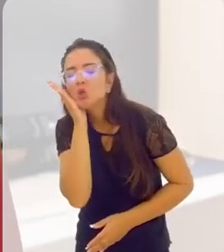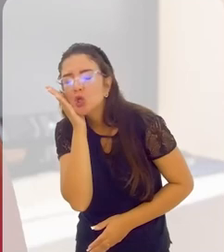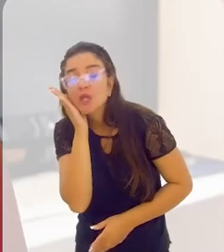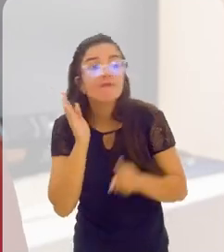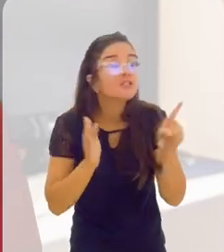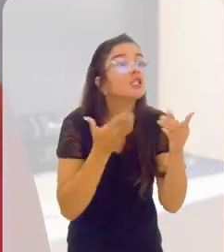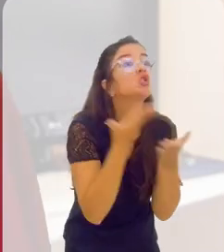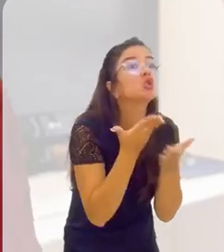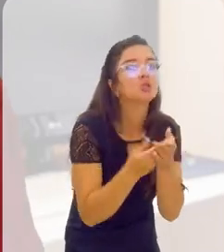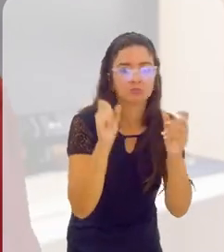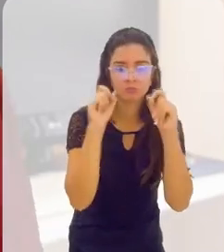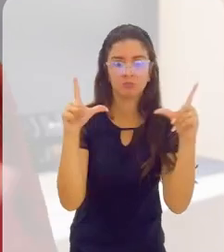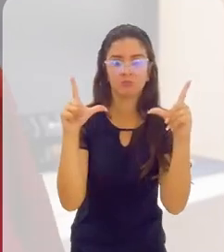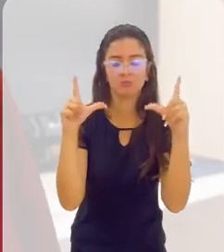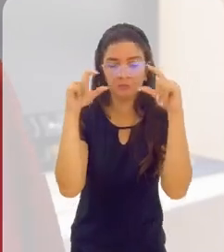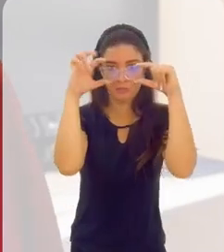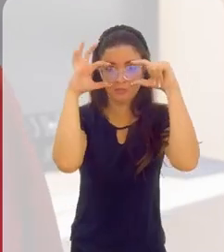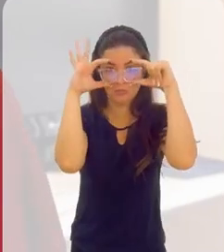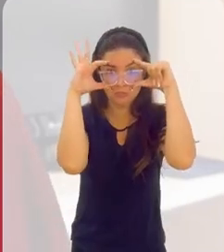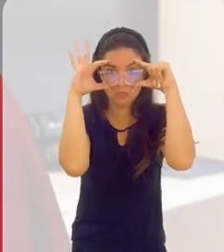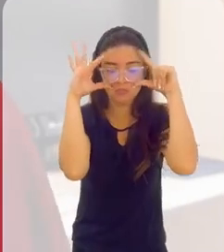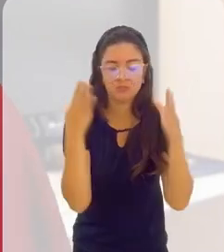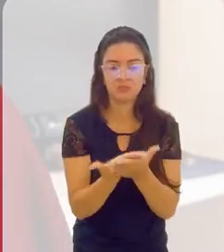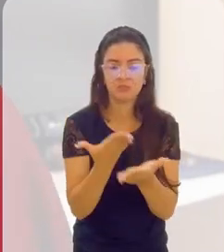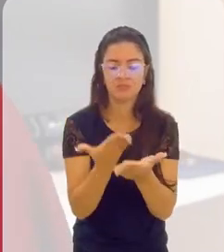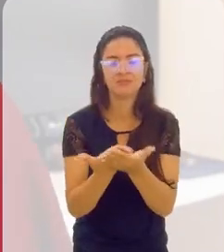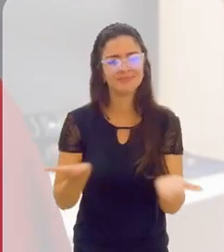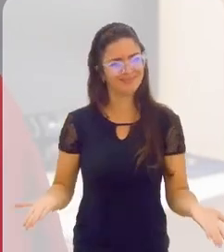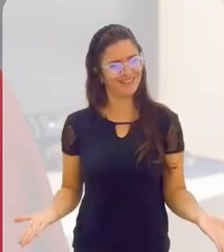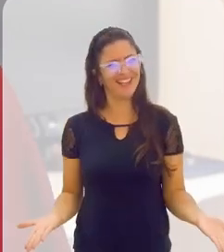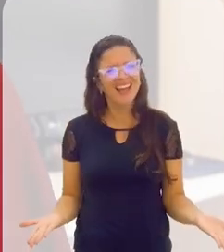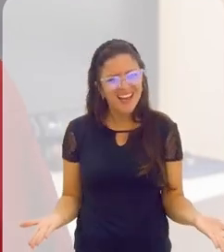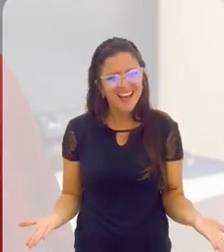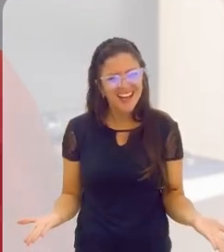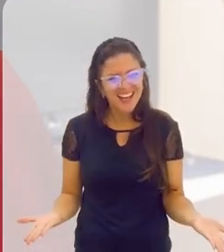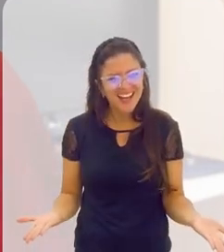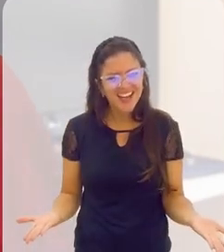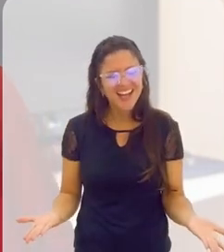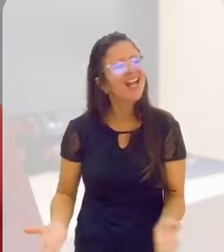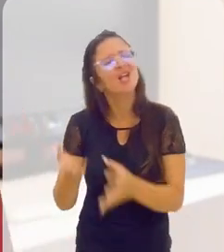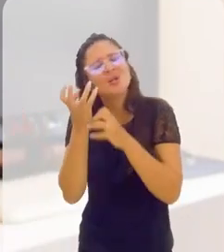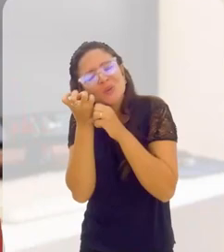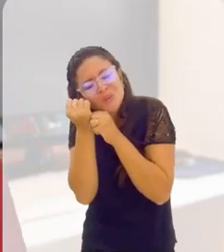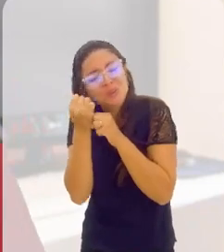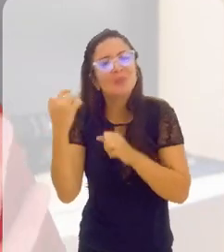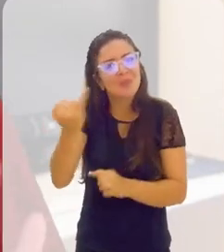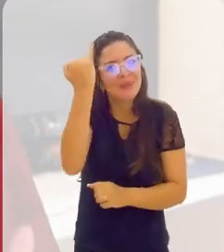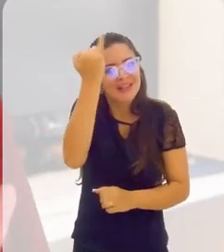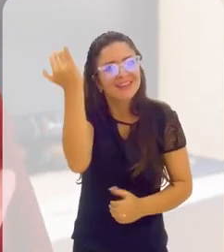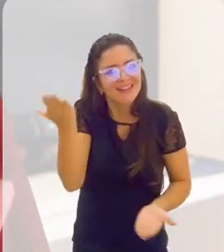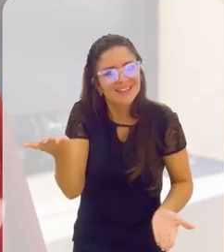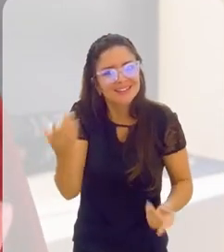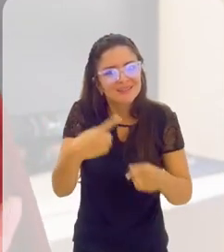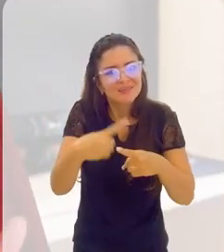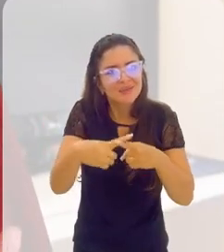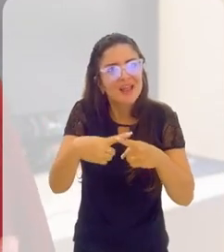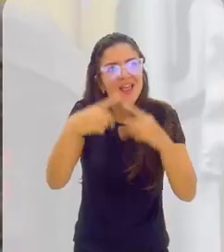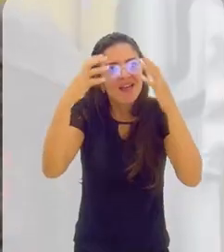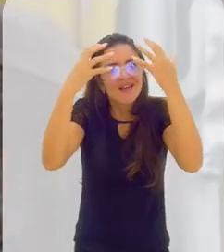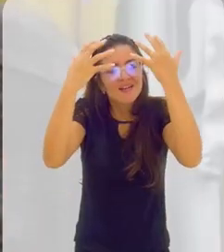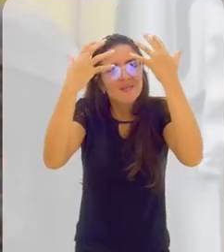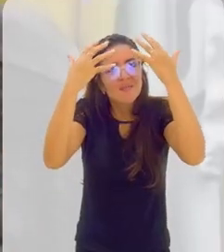estudando a gente sabe que sono é fundamental é por Organização das ideias em você sabe melhor do que eu